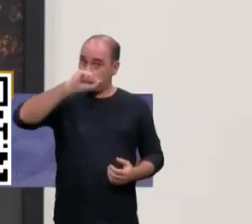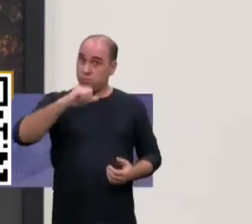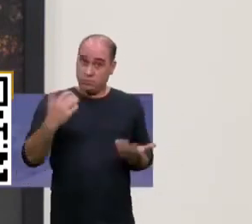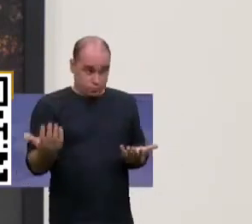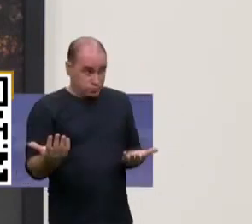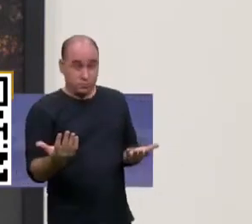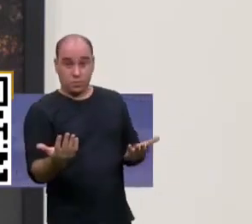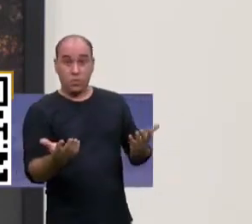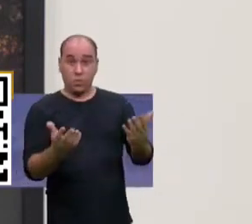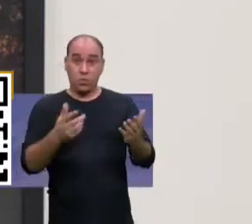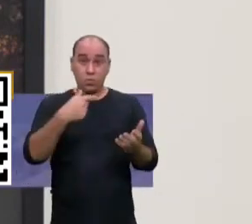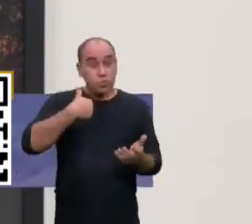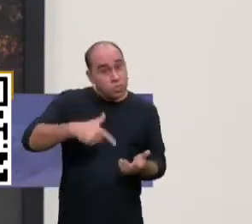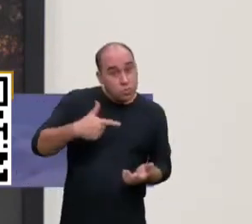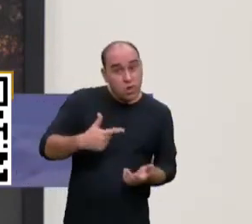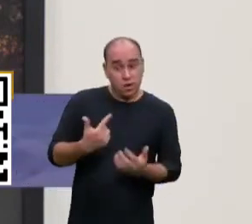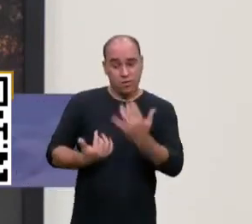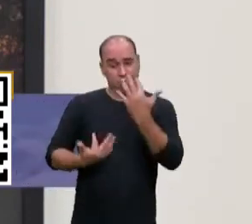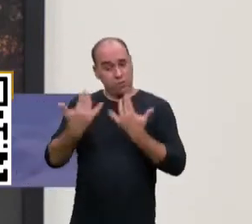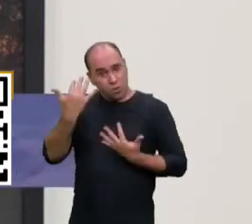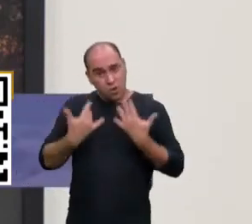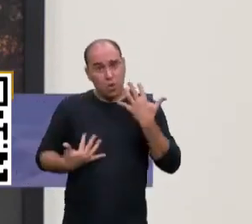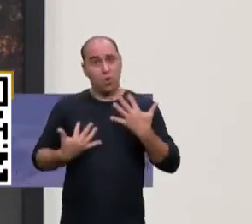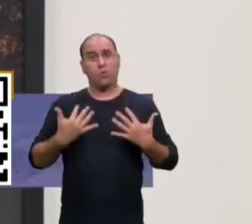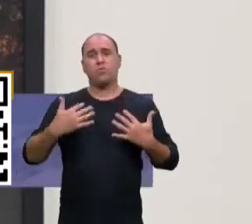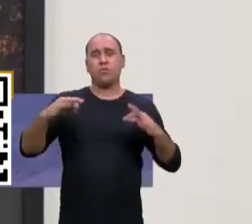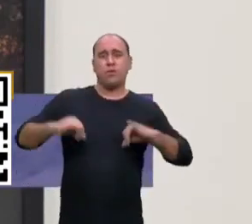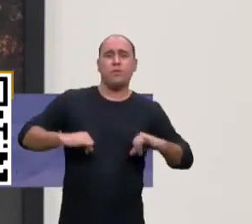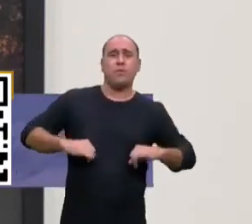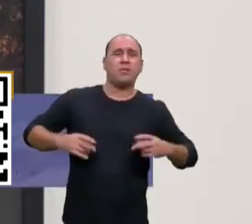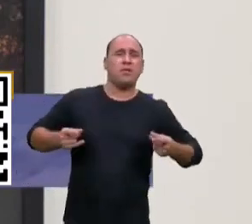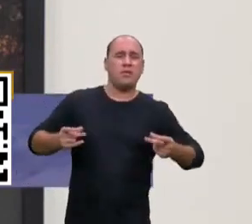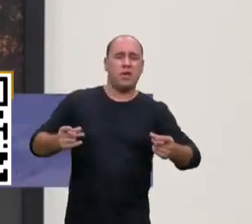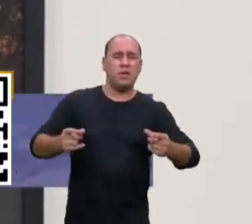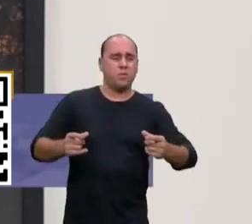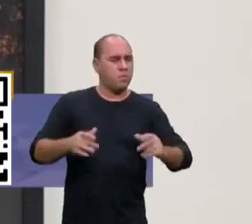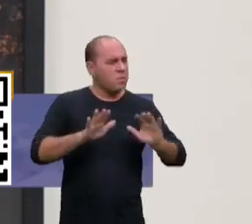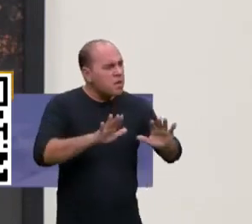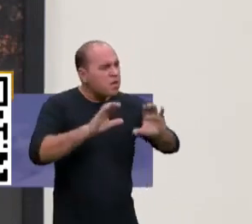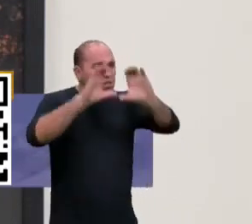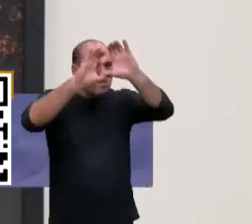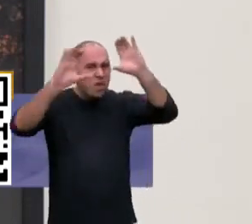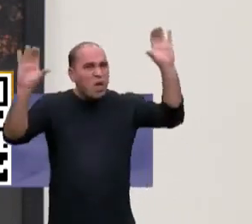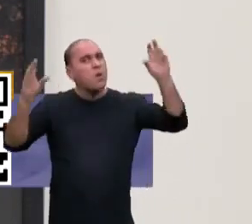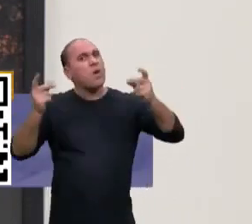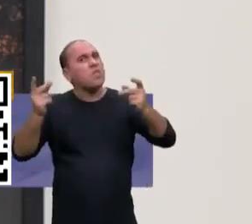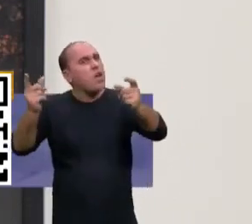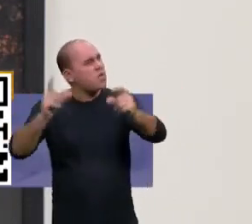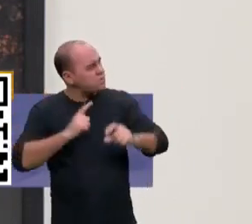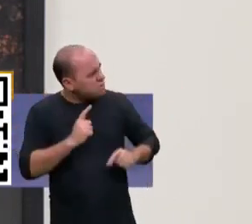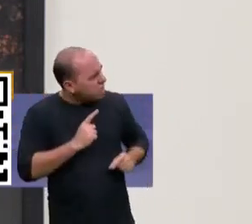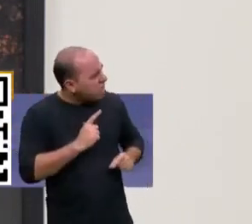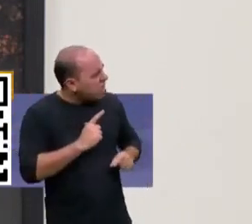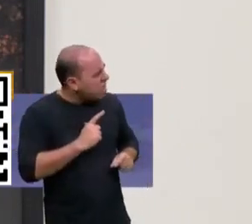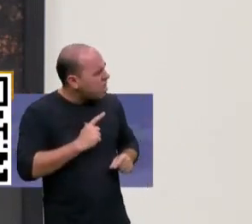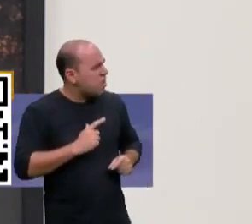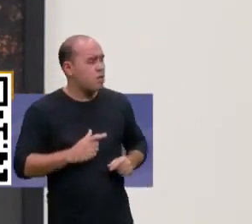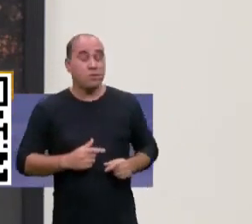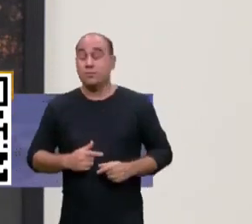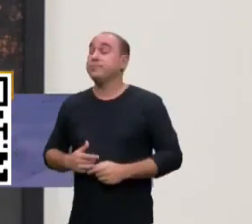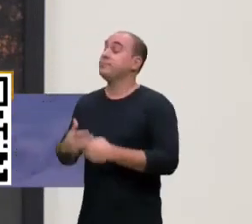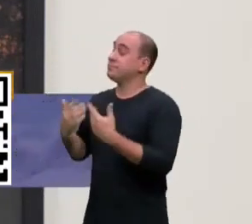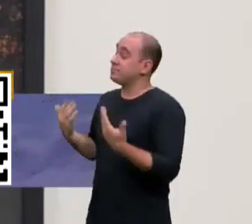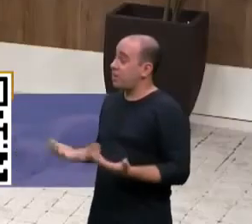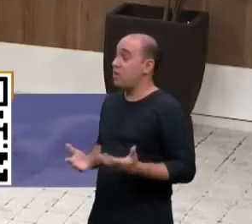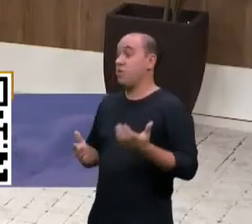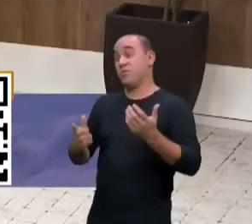esse inferno com fogo e Sofrimento Eterno é possível também que não exista um céu eterno será ou saiu eterno é real